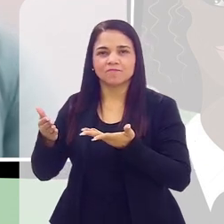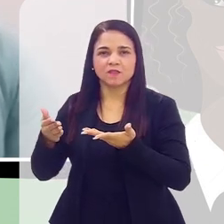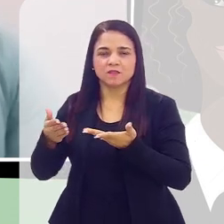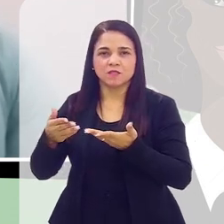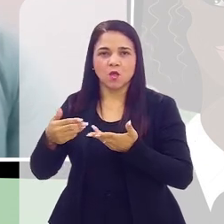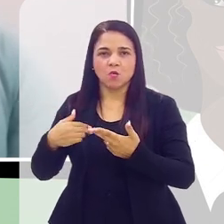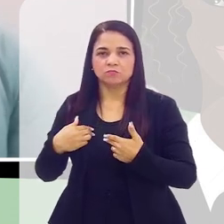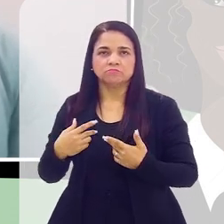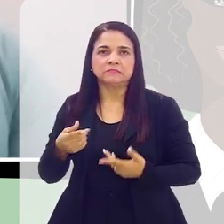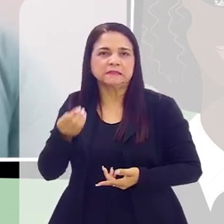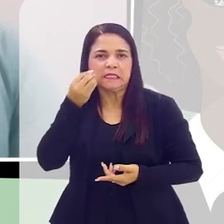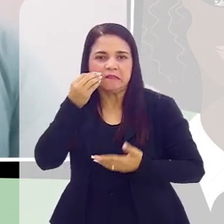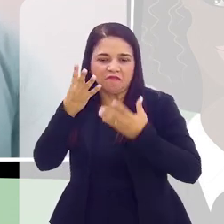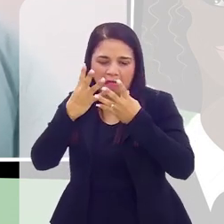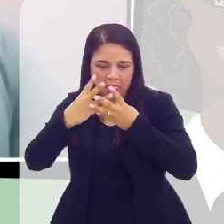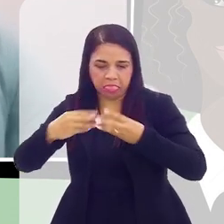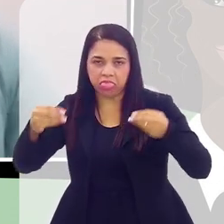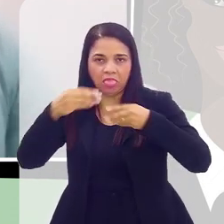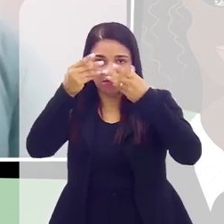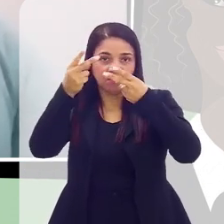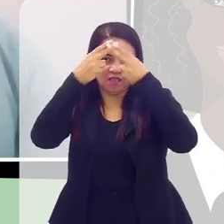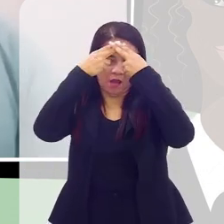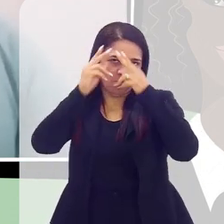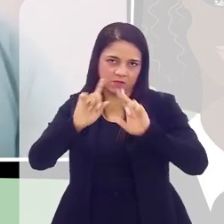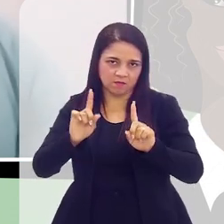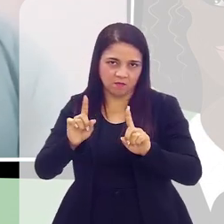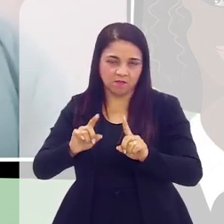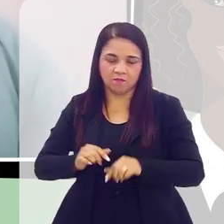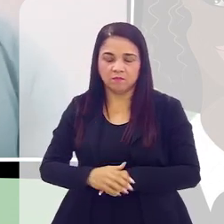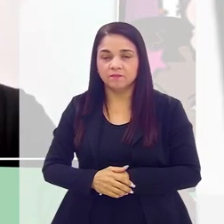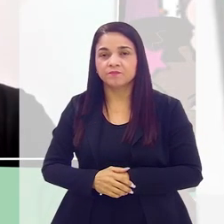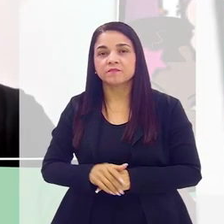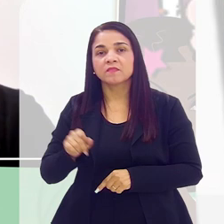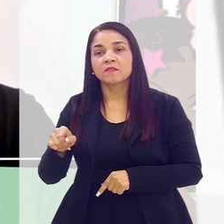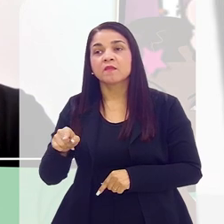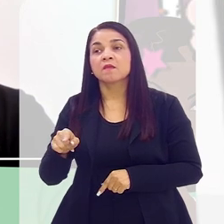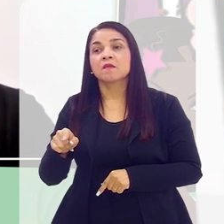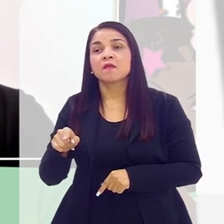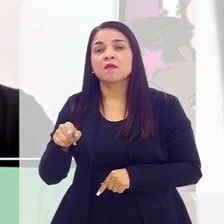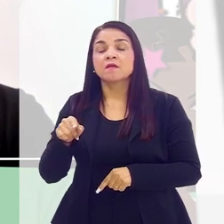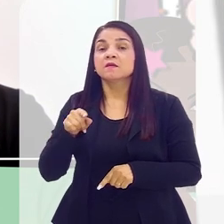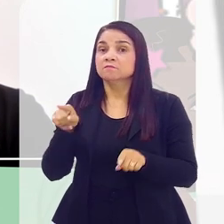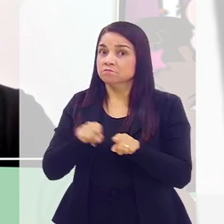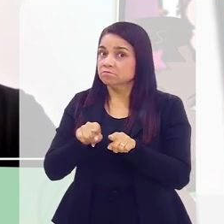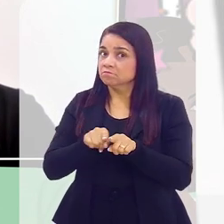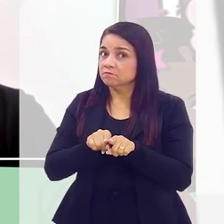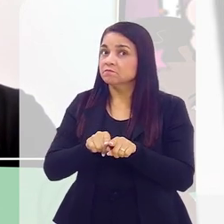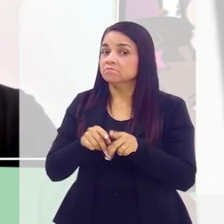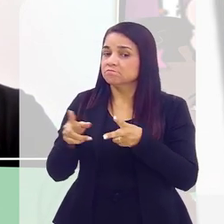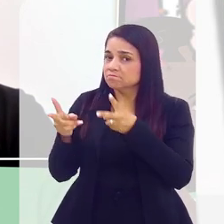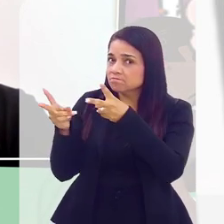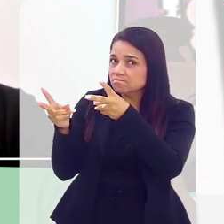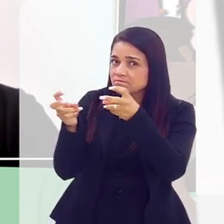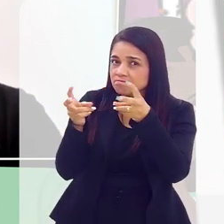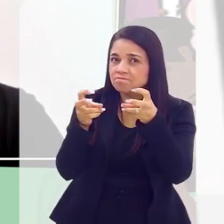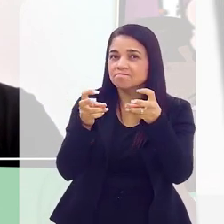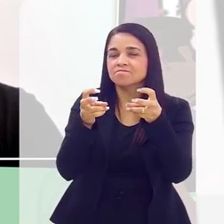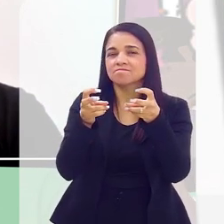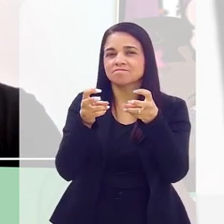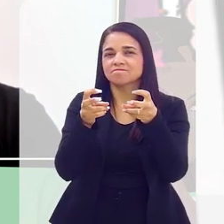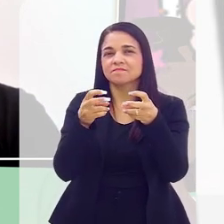para aumentar dias na vida. É importante pontuar também que dá para perceber